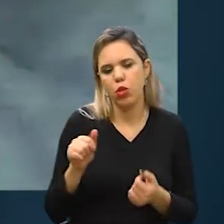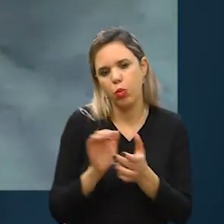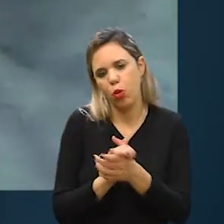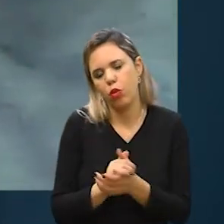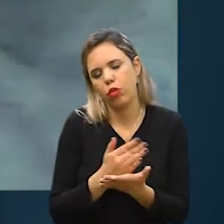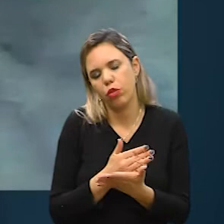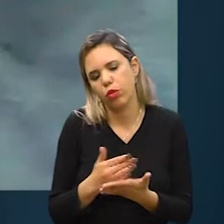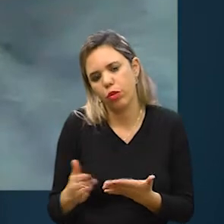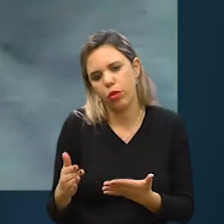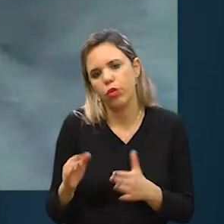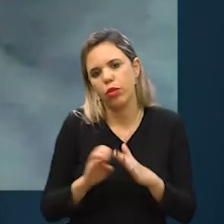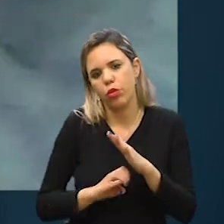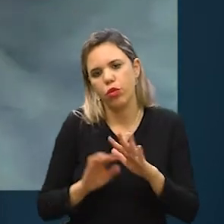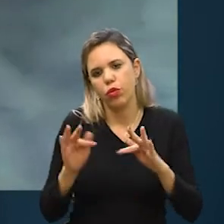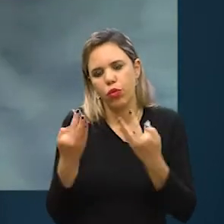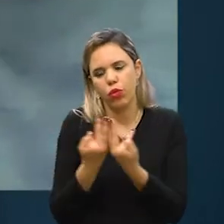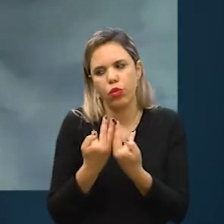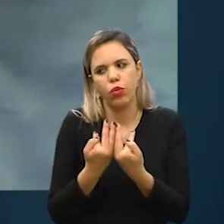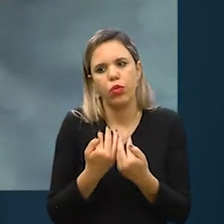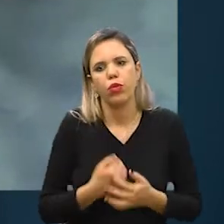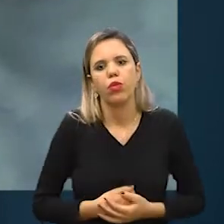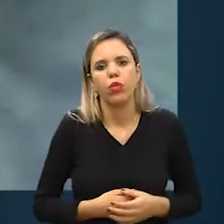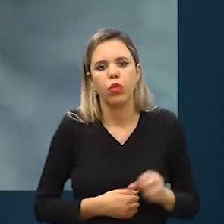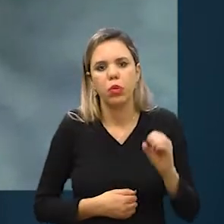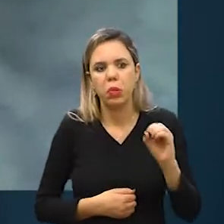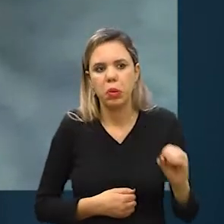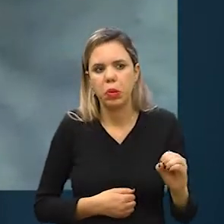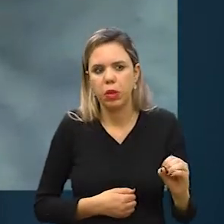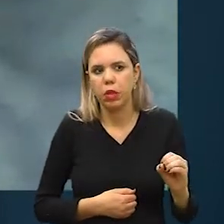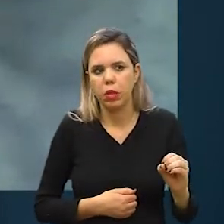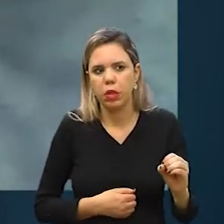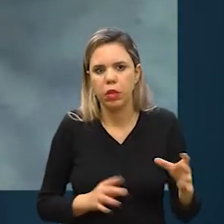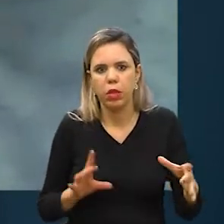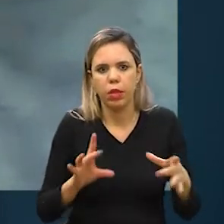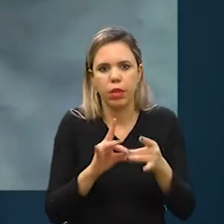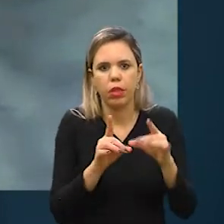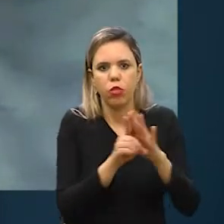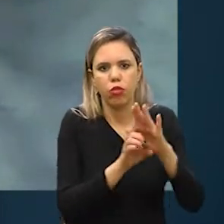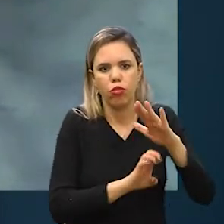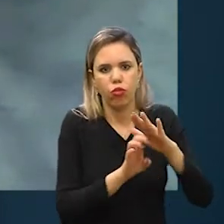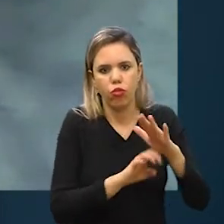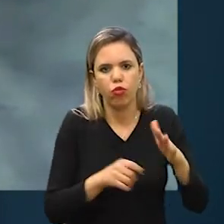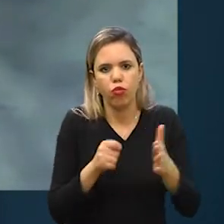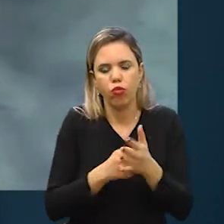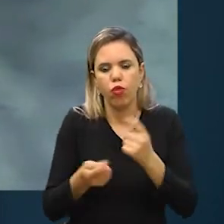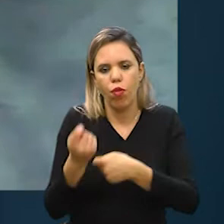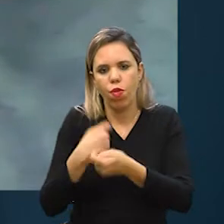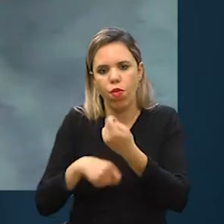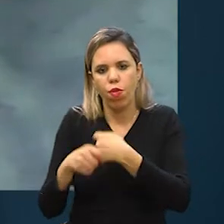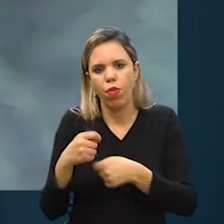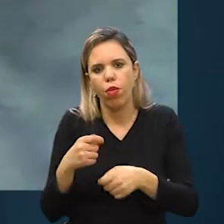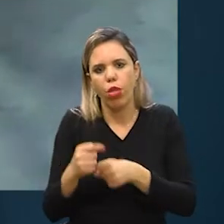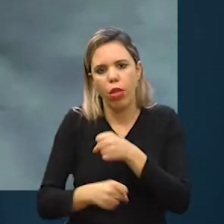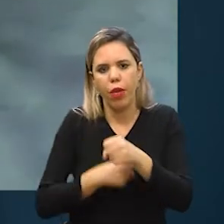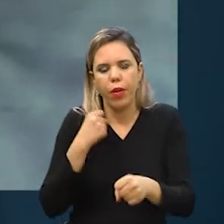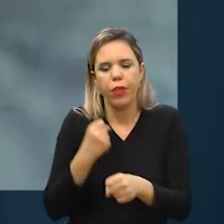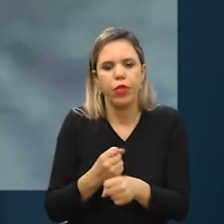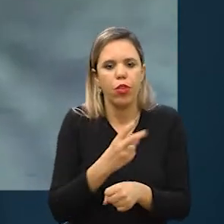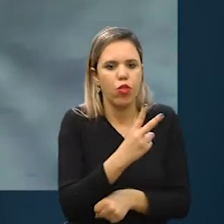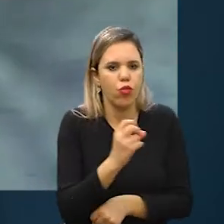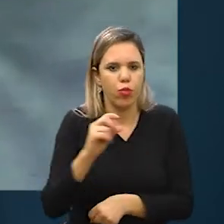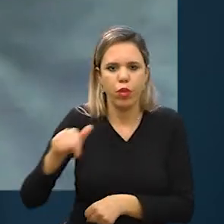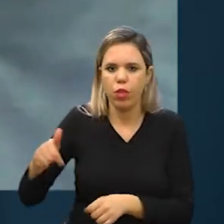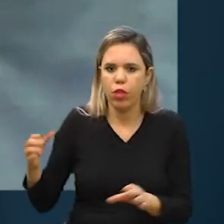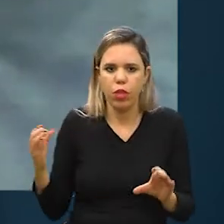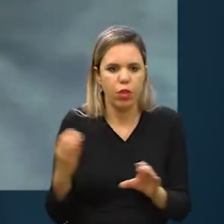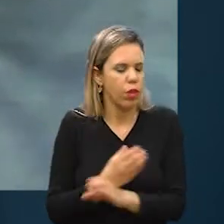esposa começamos nessa holding familiar com 0 franquia. E eu comecei a buscar negócios durante o ano